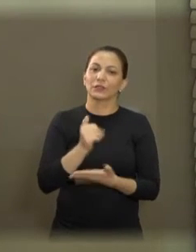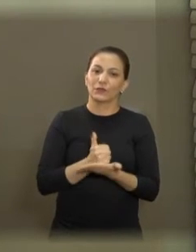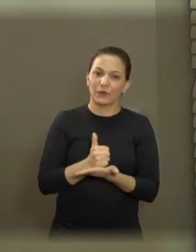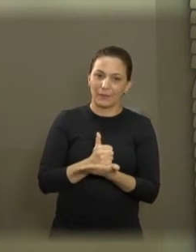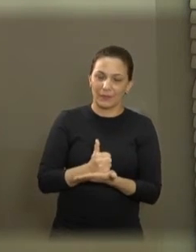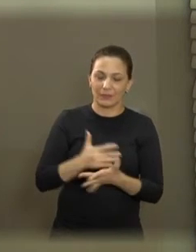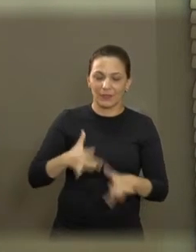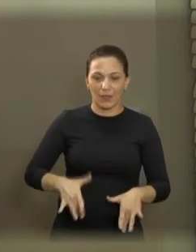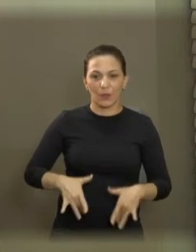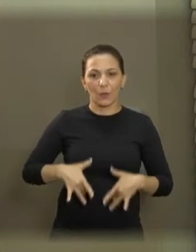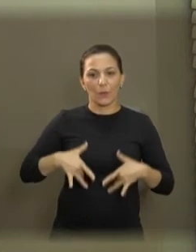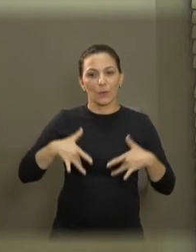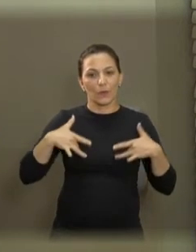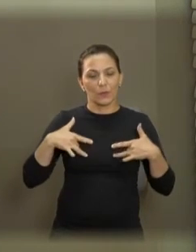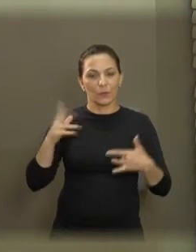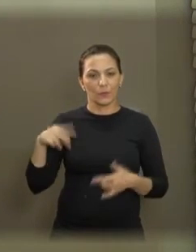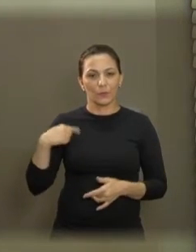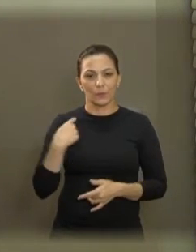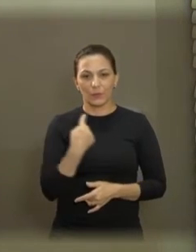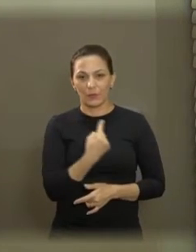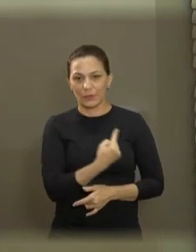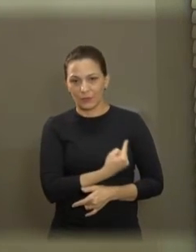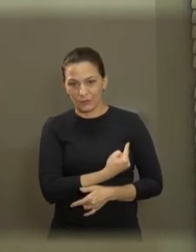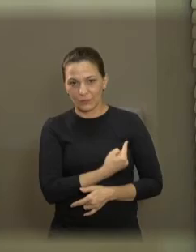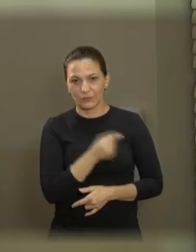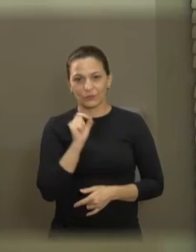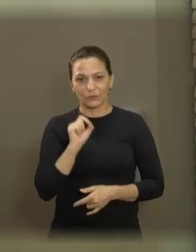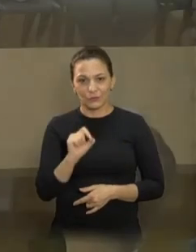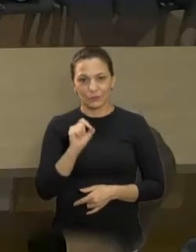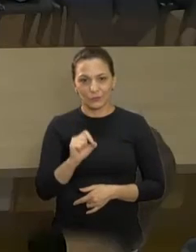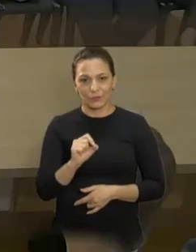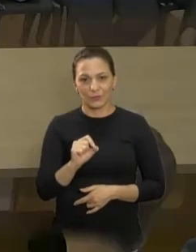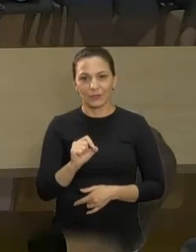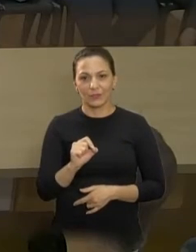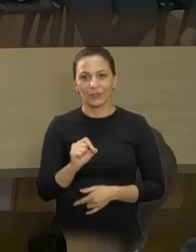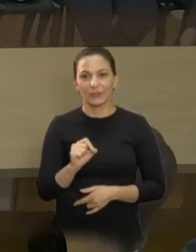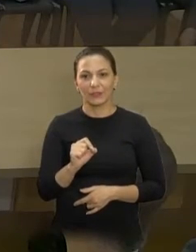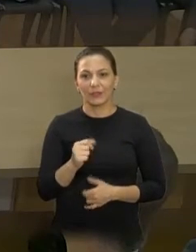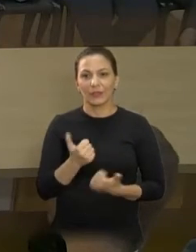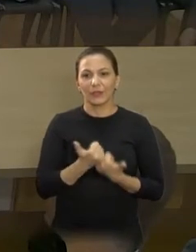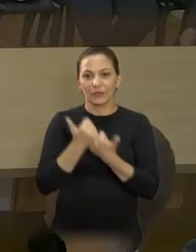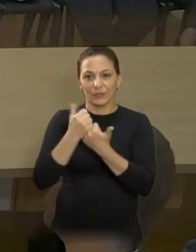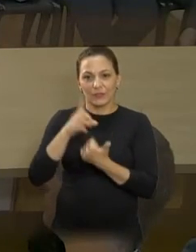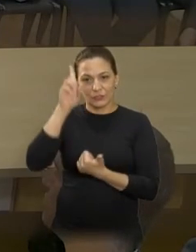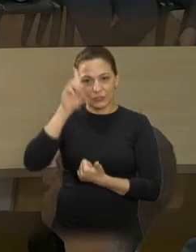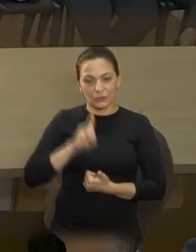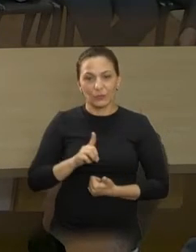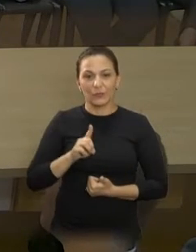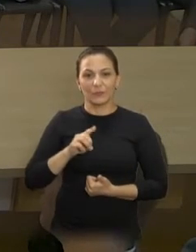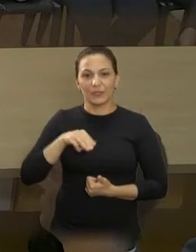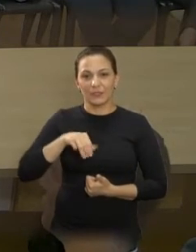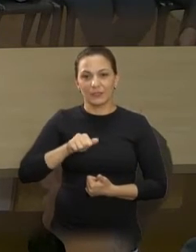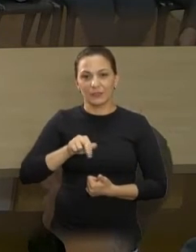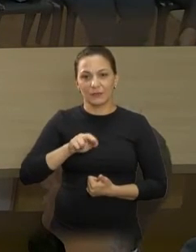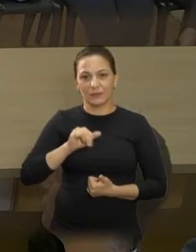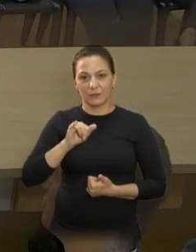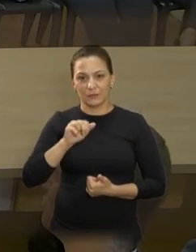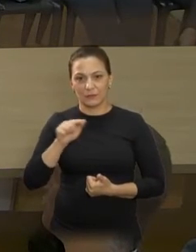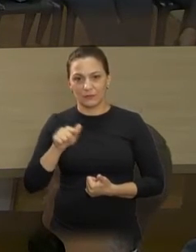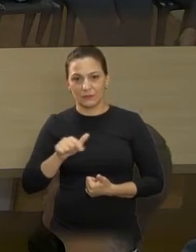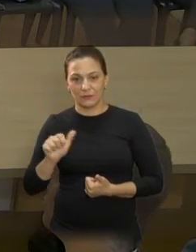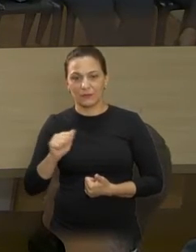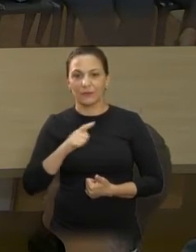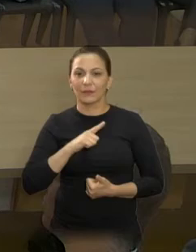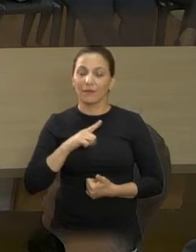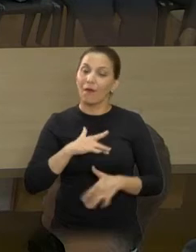honra para todos nós, né? Ana Marisa está como vice-diretora conosco, à frente da faculdade, e é uma honra para